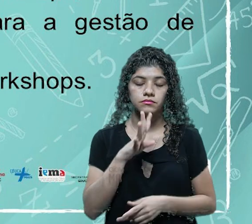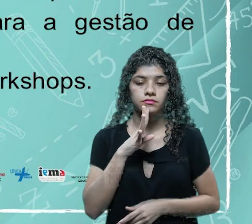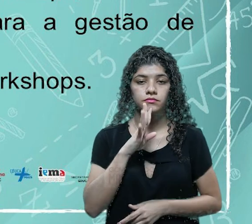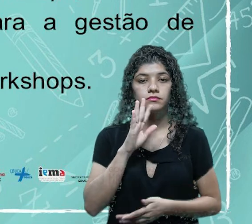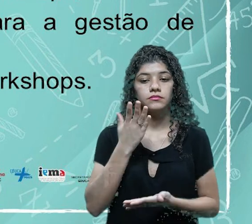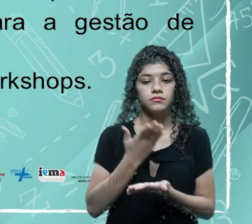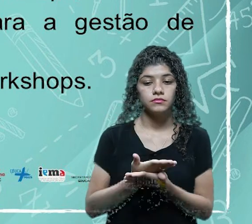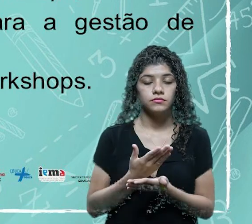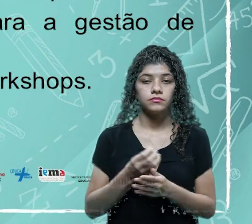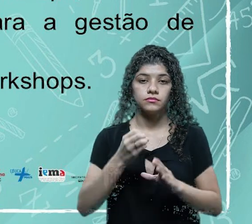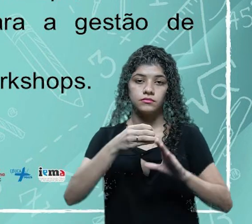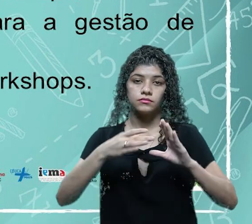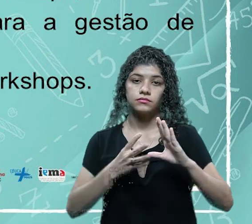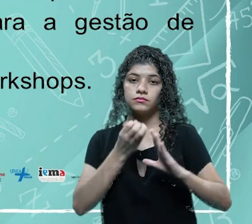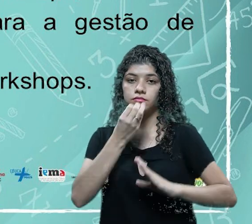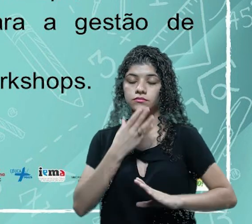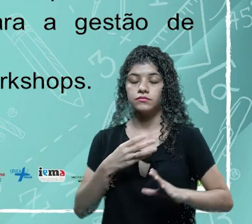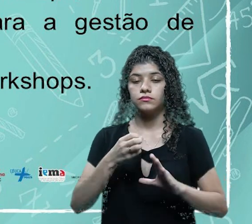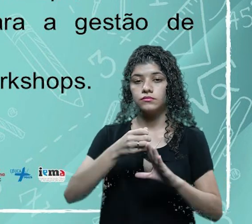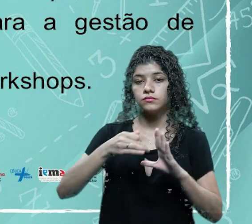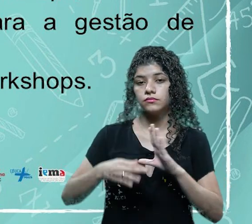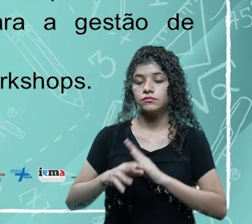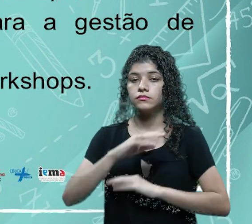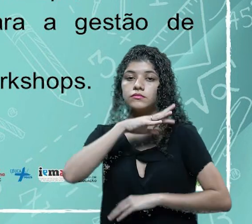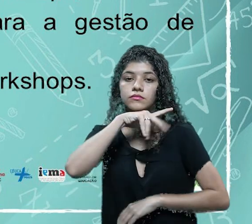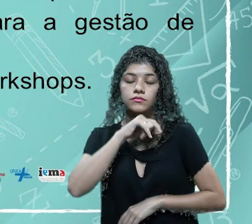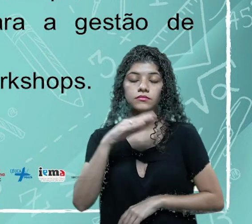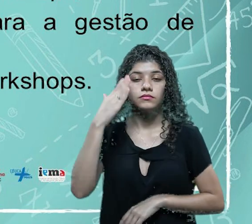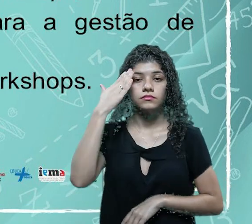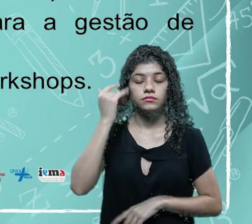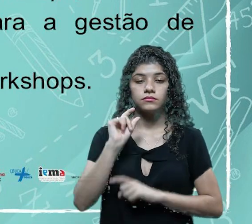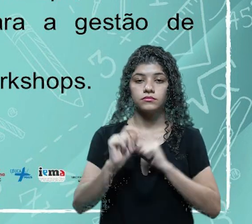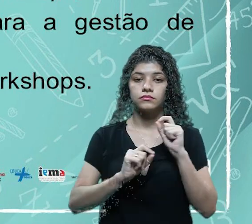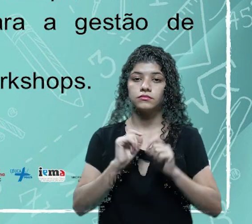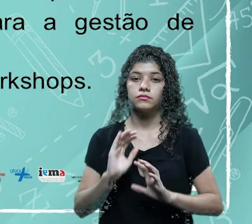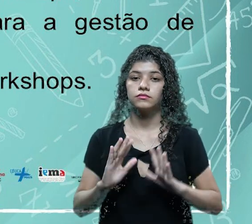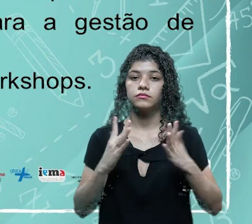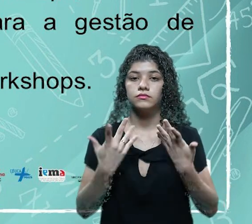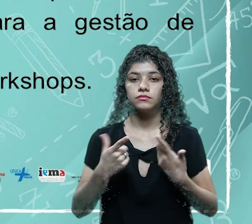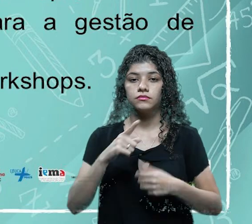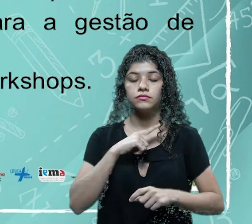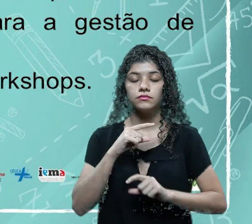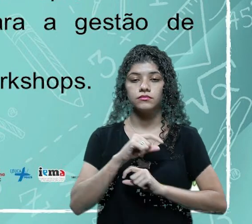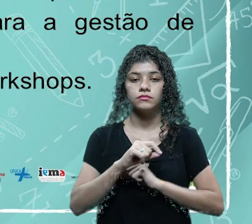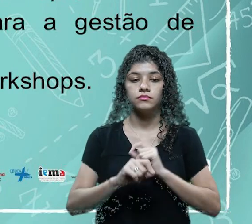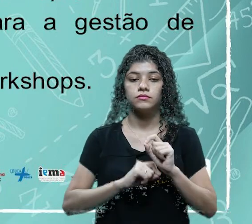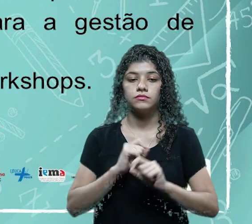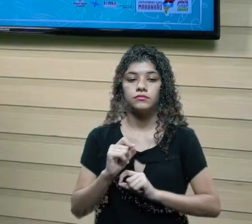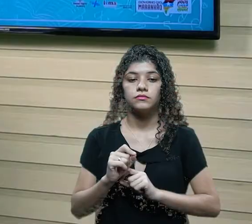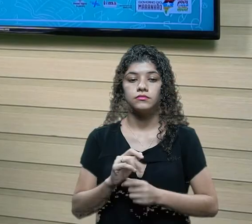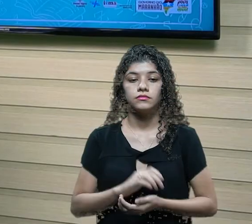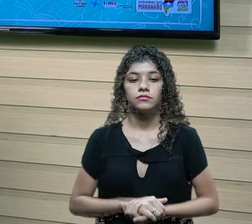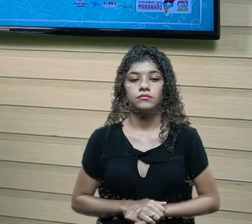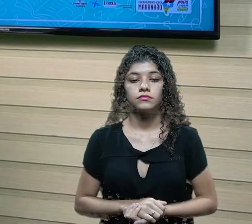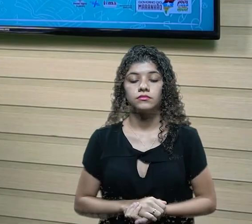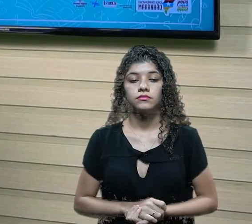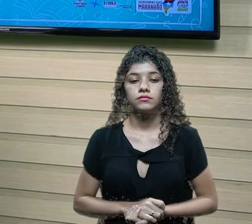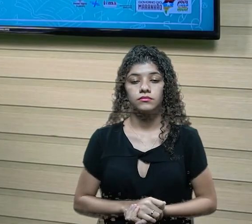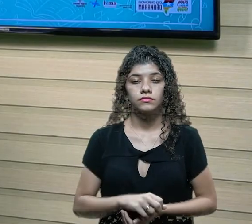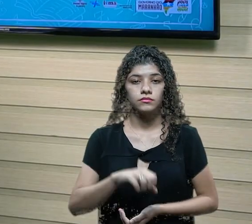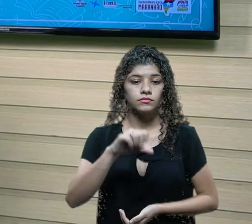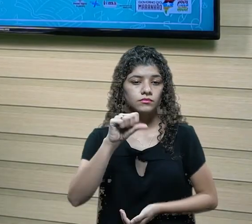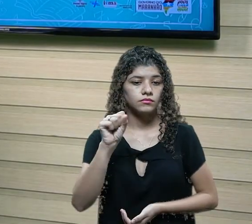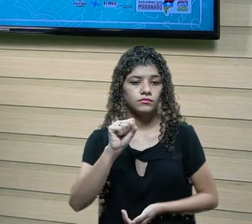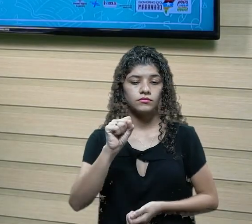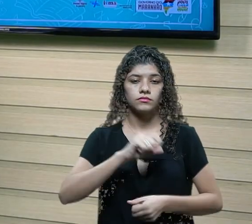workshop Quais foram as vantagens e desvantagens a gente sabe que o evento do workshop ele tem apenas